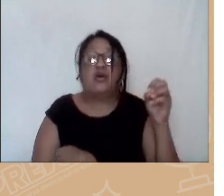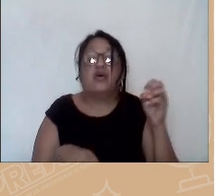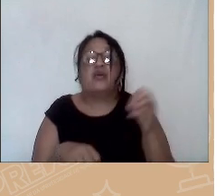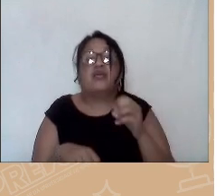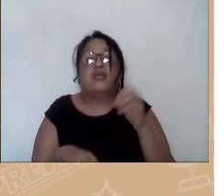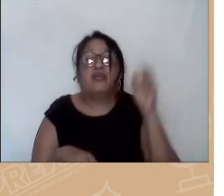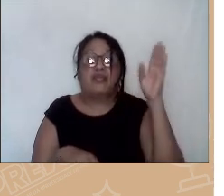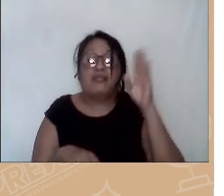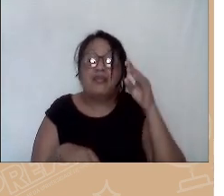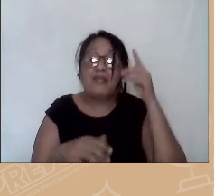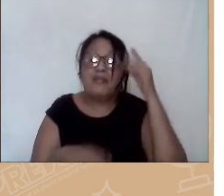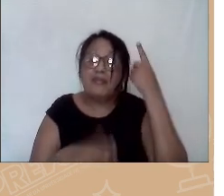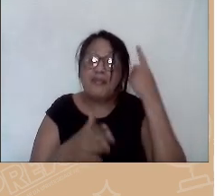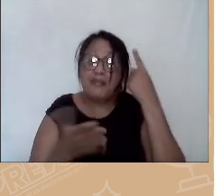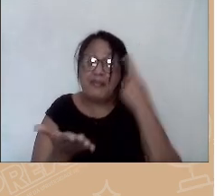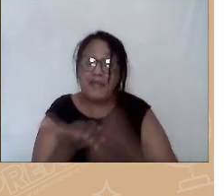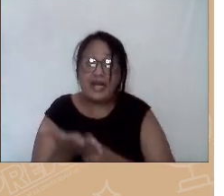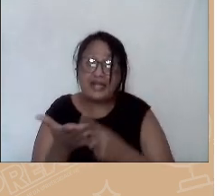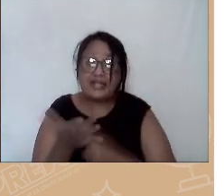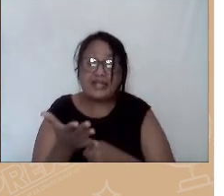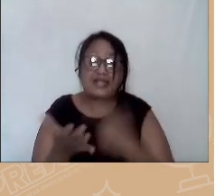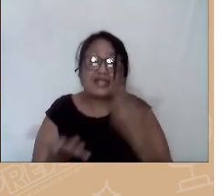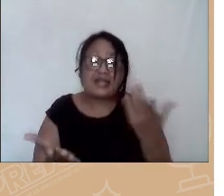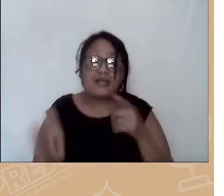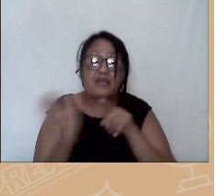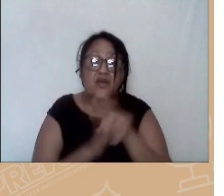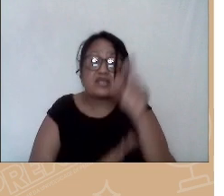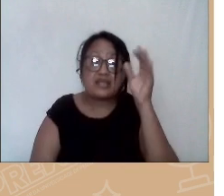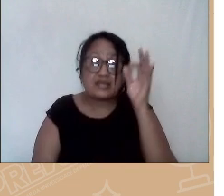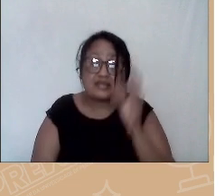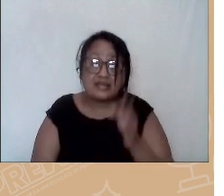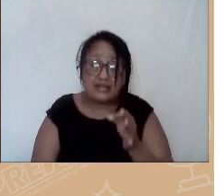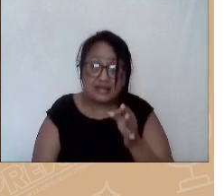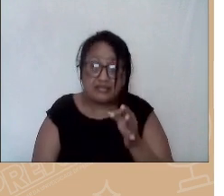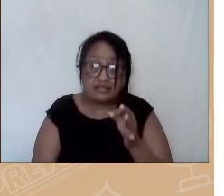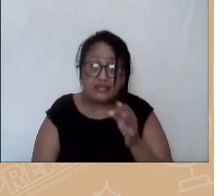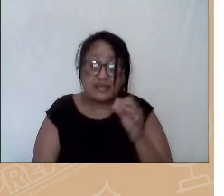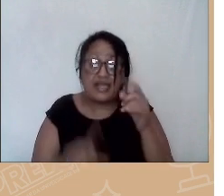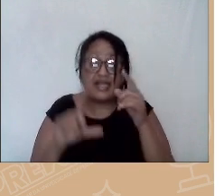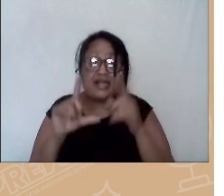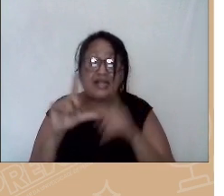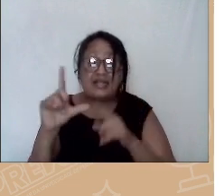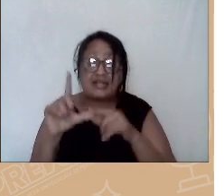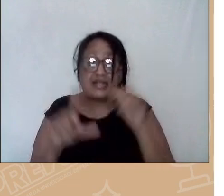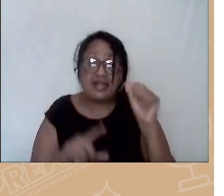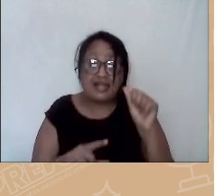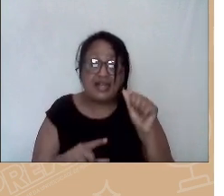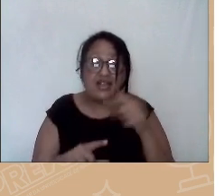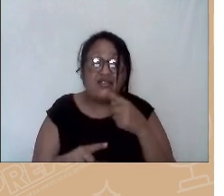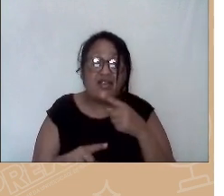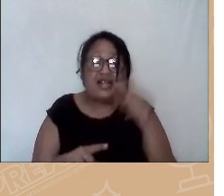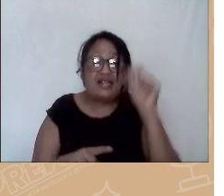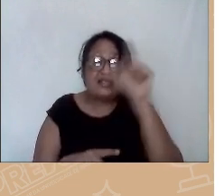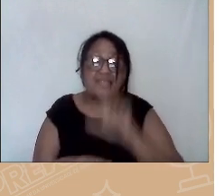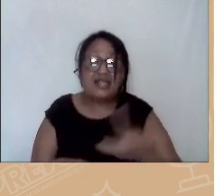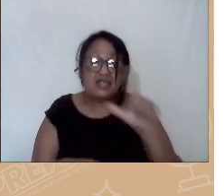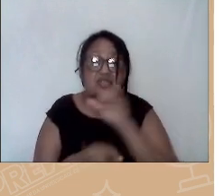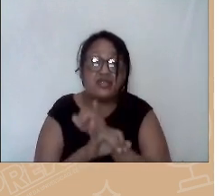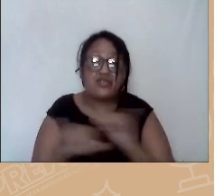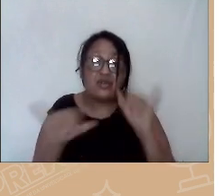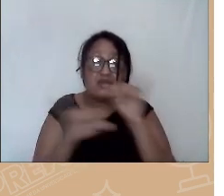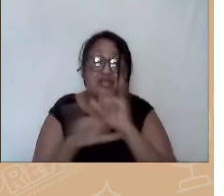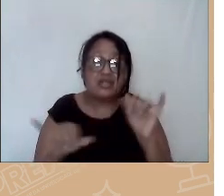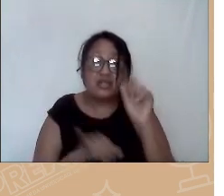nós temos o enunciado da letra A que diz o seguinte na literatura de informação ou quentista é possível